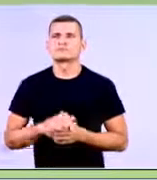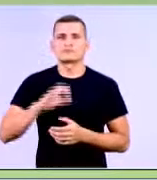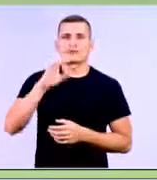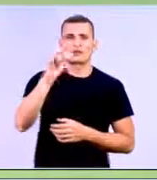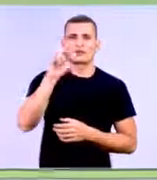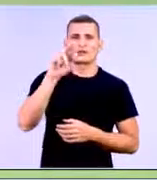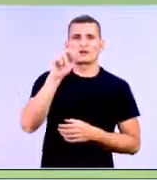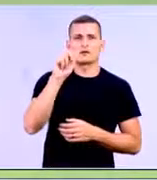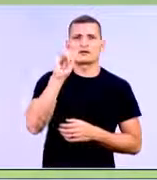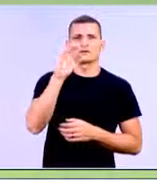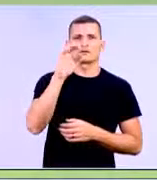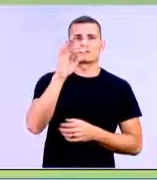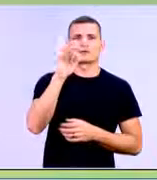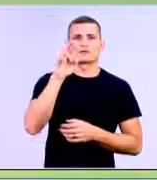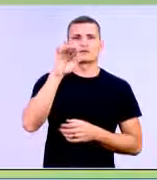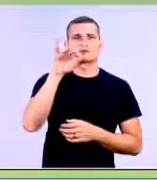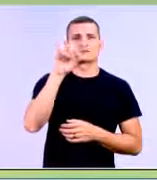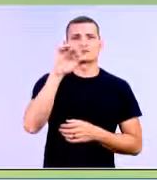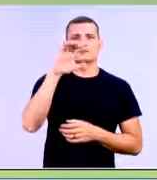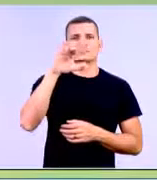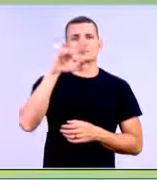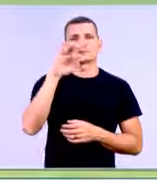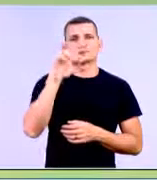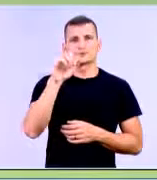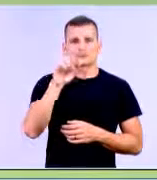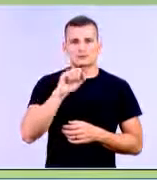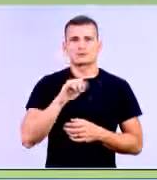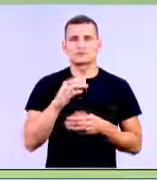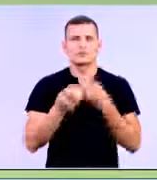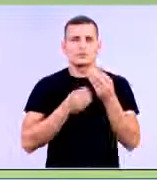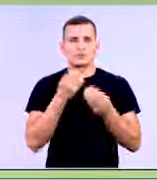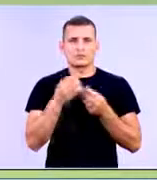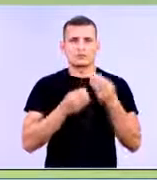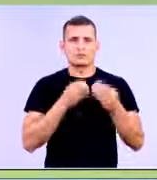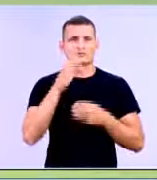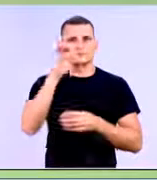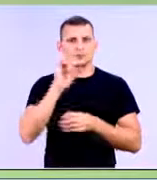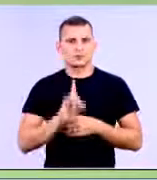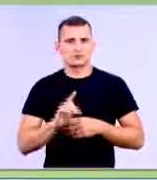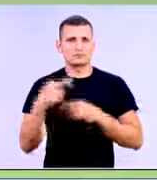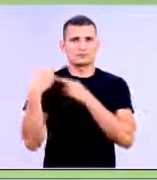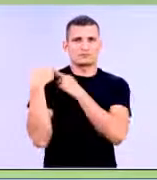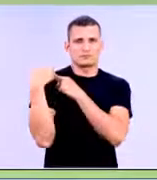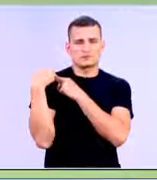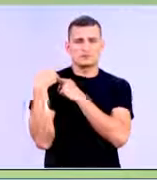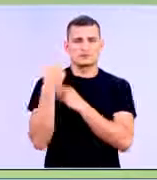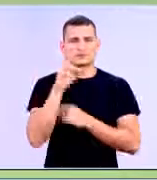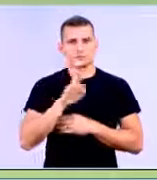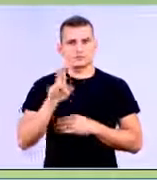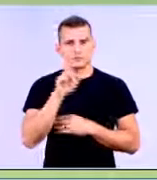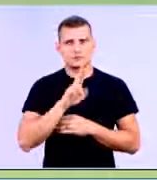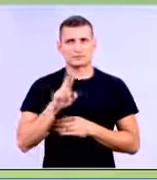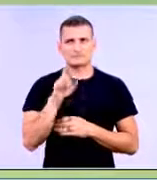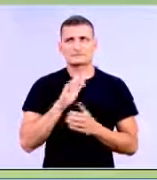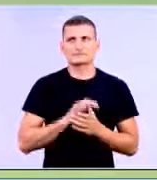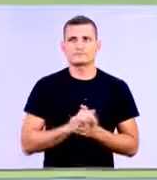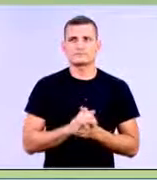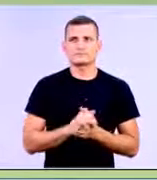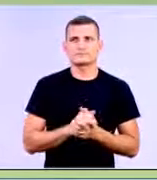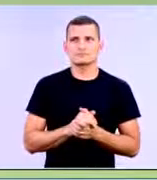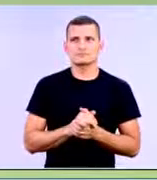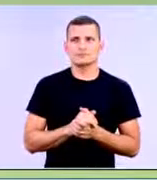ainda, especificar claramente, né, os direitos e responsabilidades dos usuários. Estabelecer também